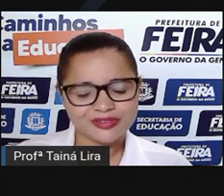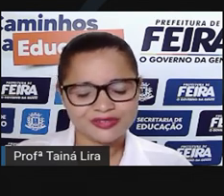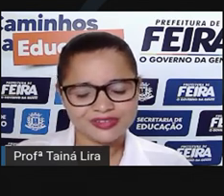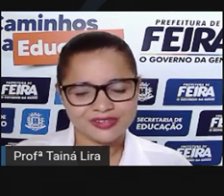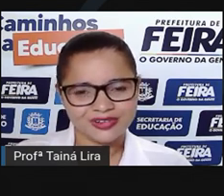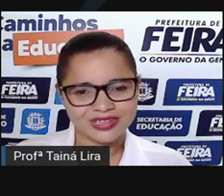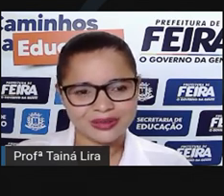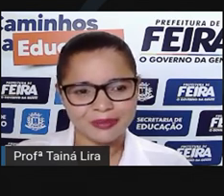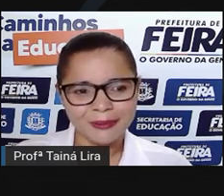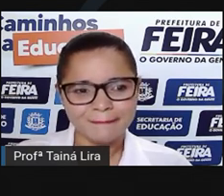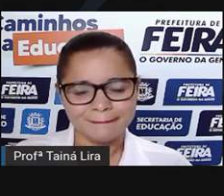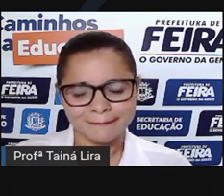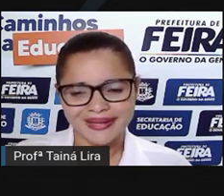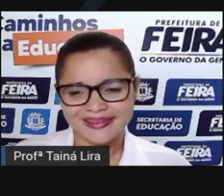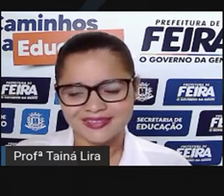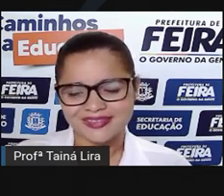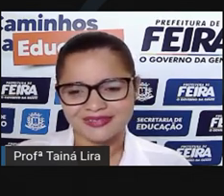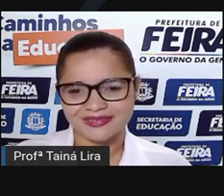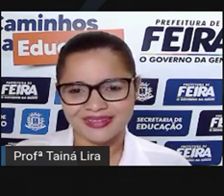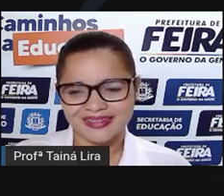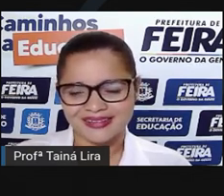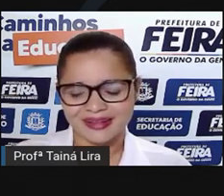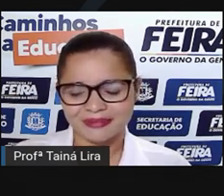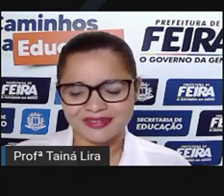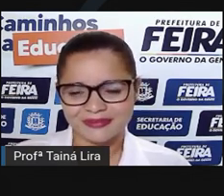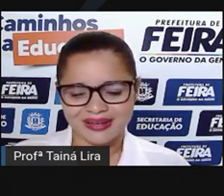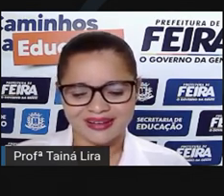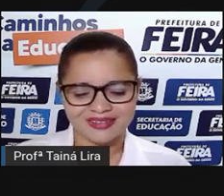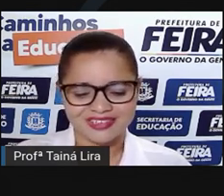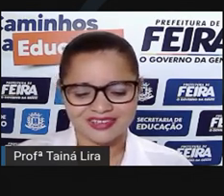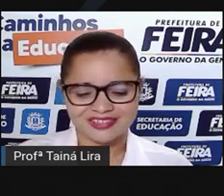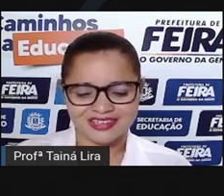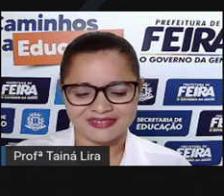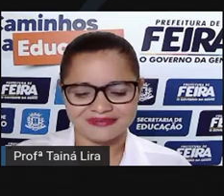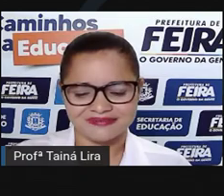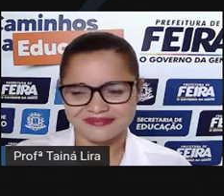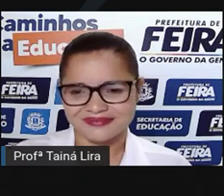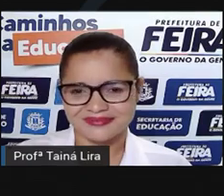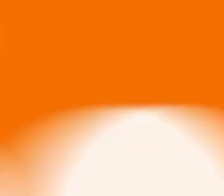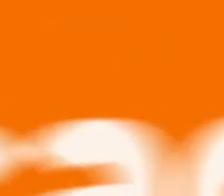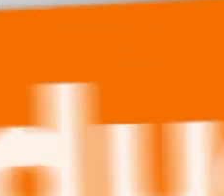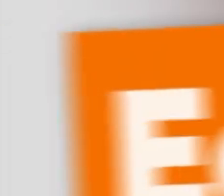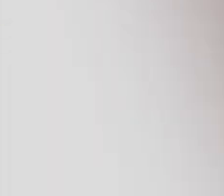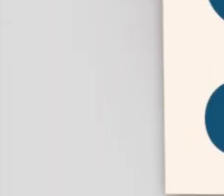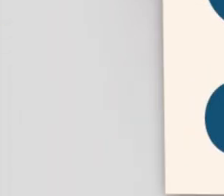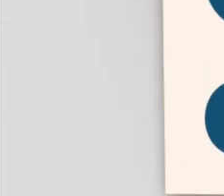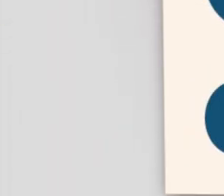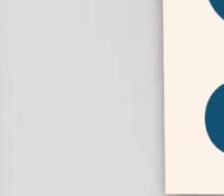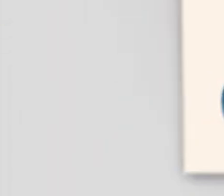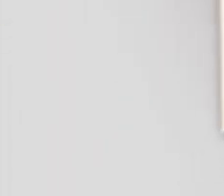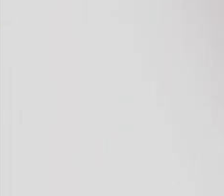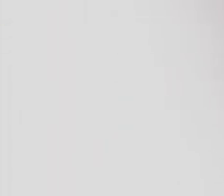dúvidas com seu professor na escola tá bom beijo segundo ano e até a próxima aula tchau tchau tchau